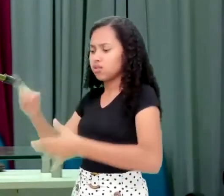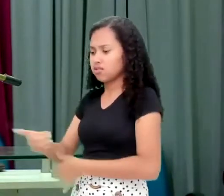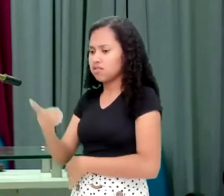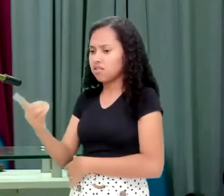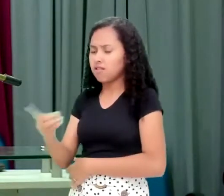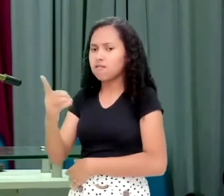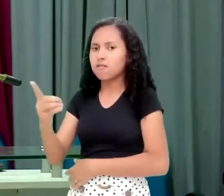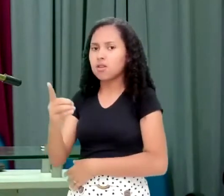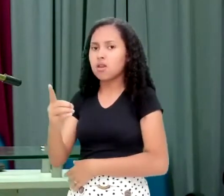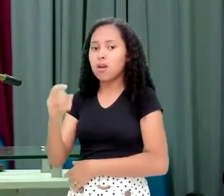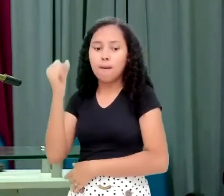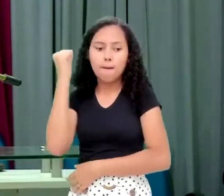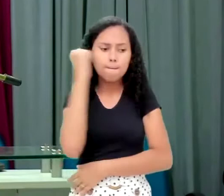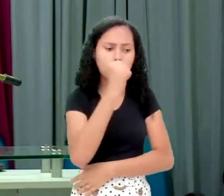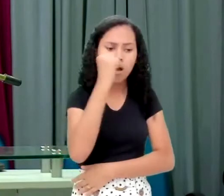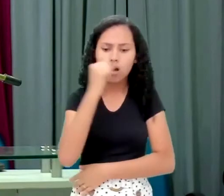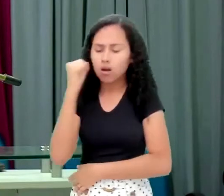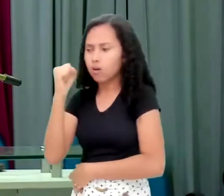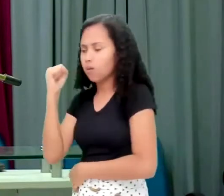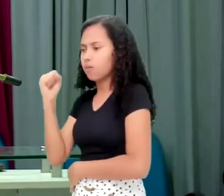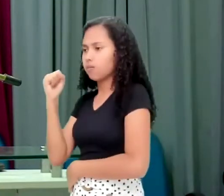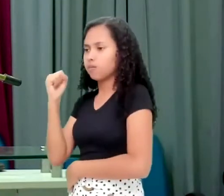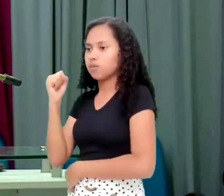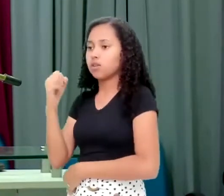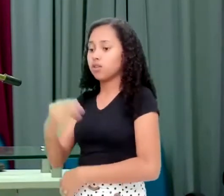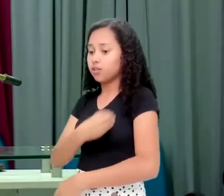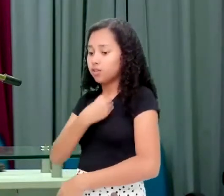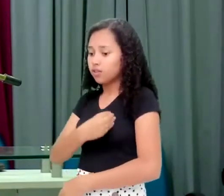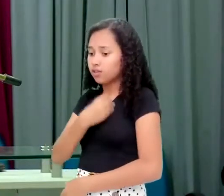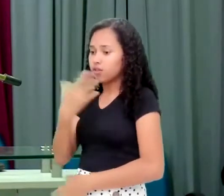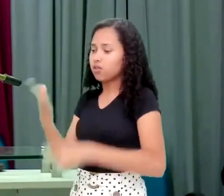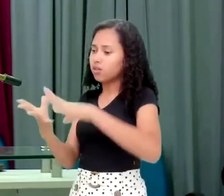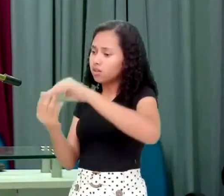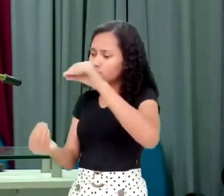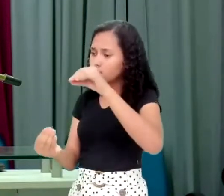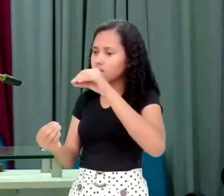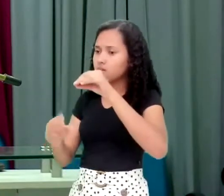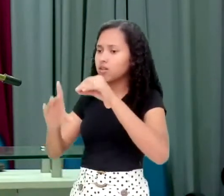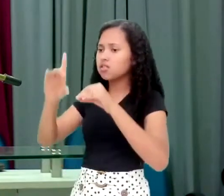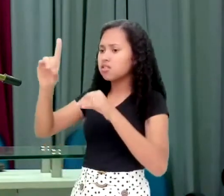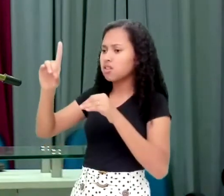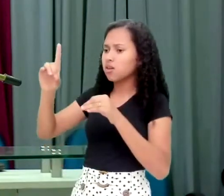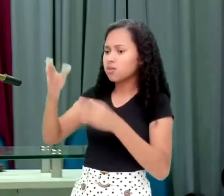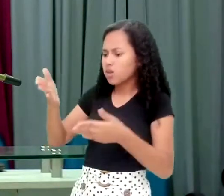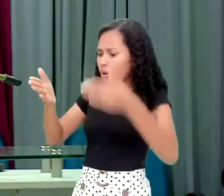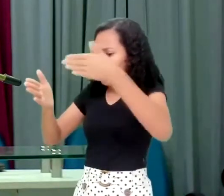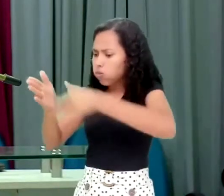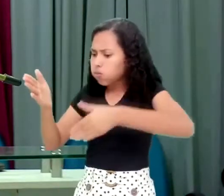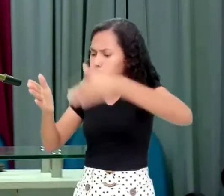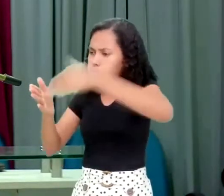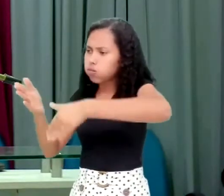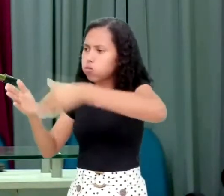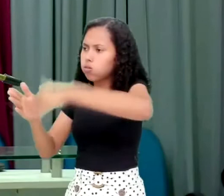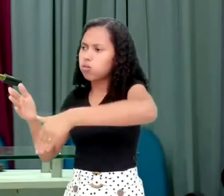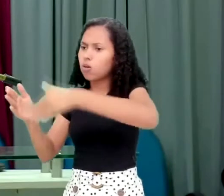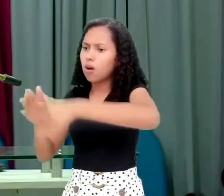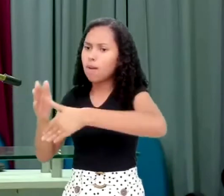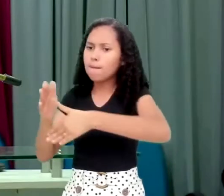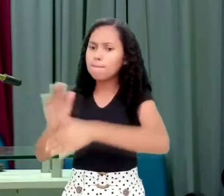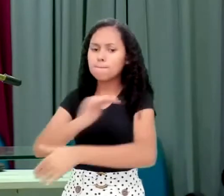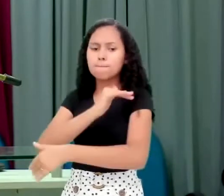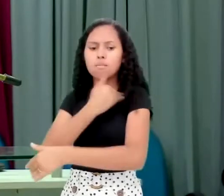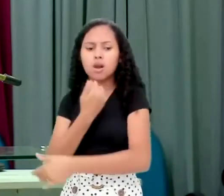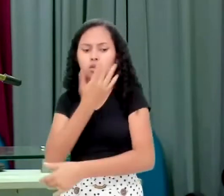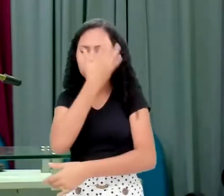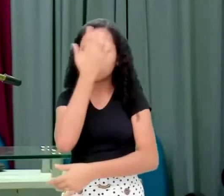Aleluia. Vive o Senhor e vive a tua alma, que o Senhor te impediu de vires com sangue. E ela